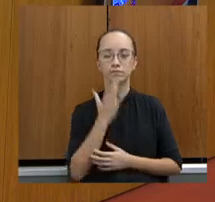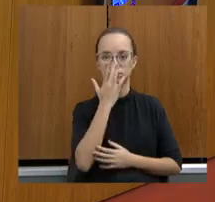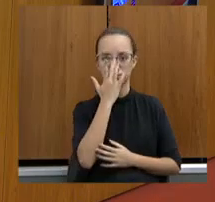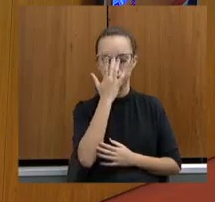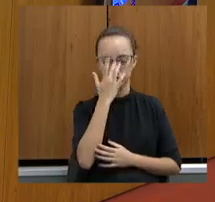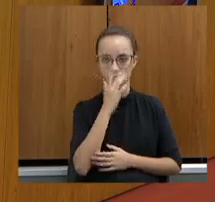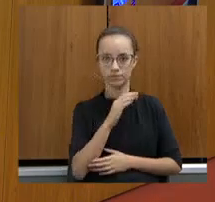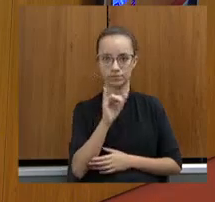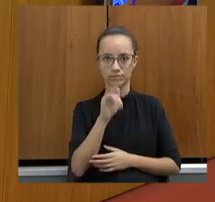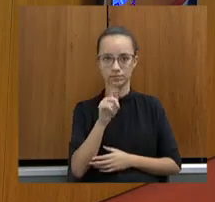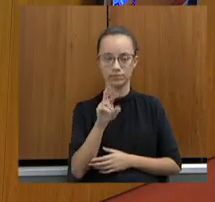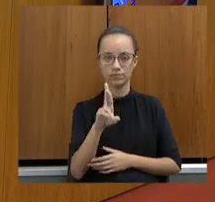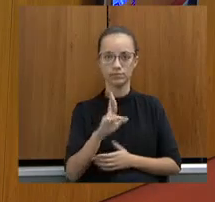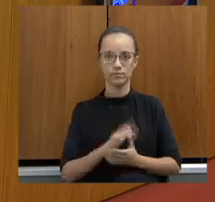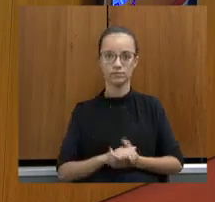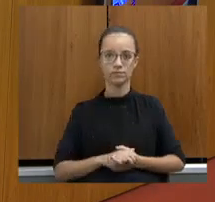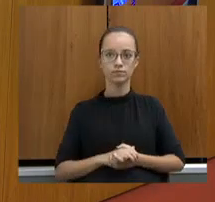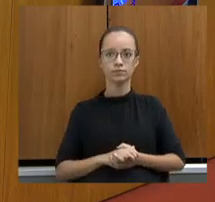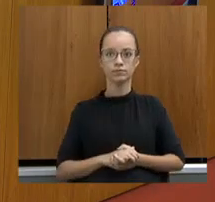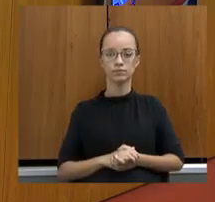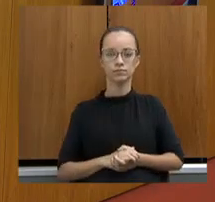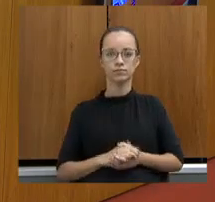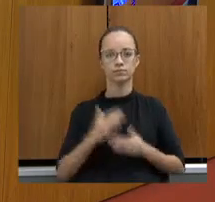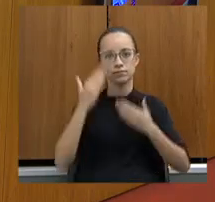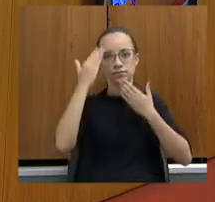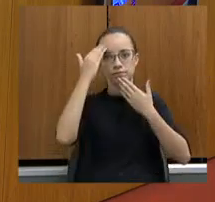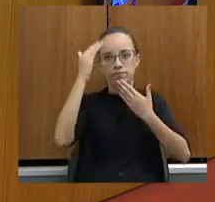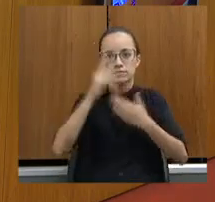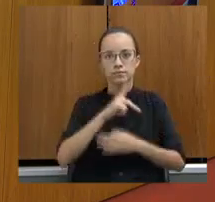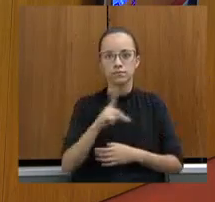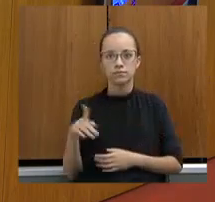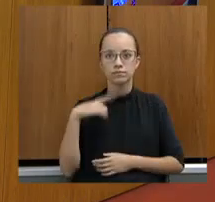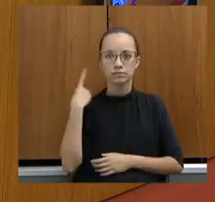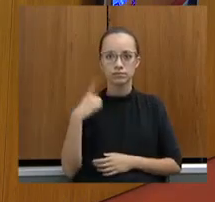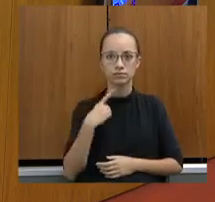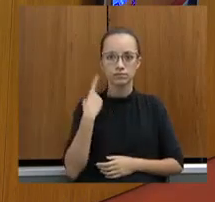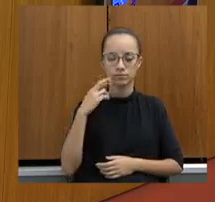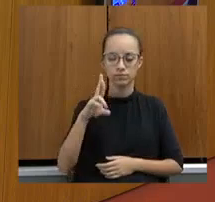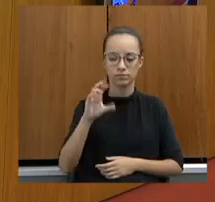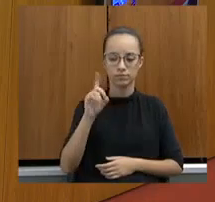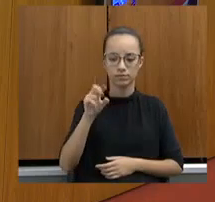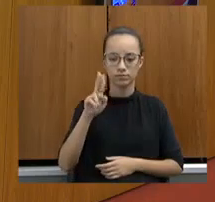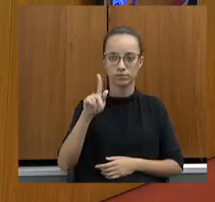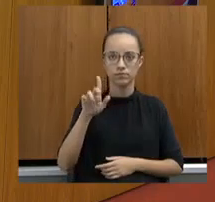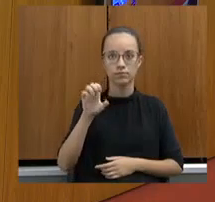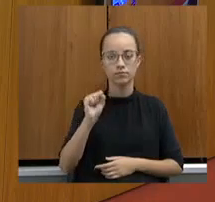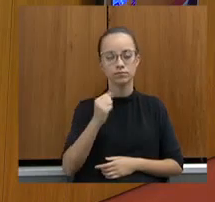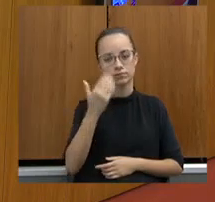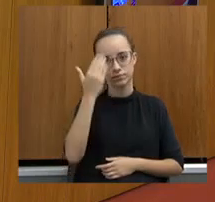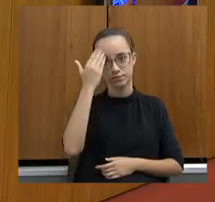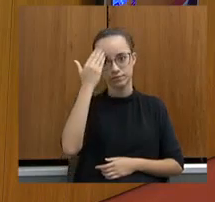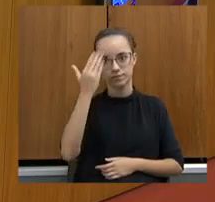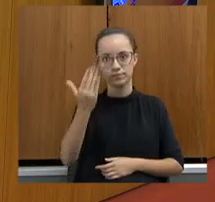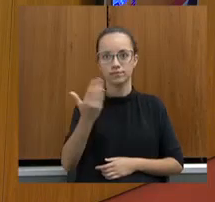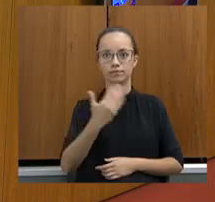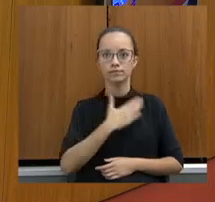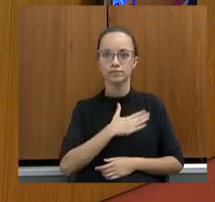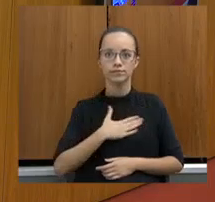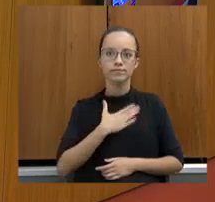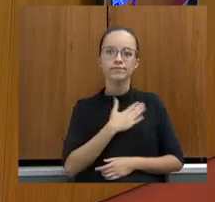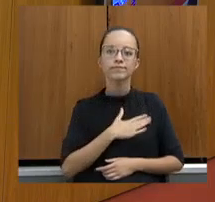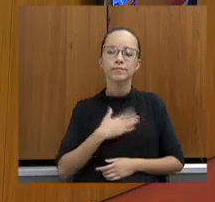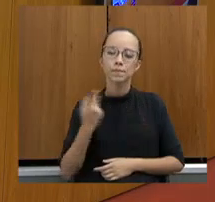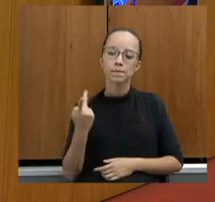secretário Igor Muito obrigado Presidente Deputado Sargento Rodrigues prazer mais uma vez estamos aqui